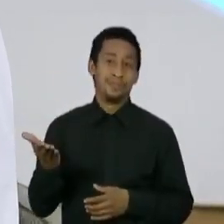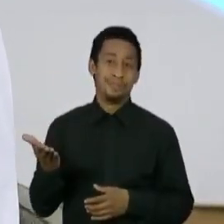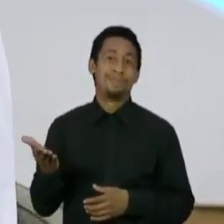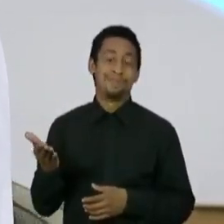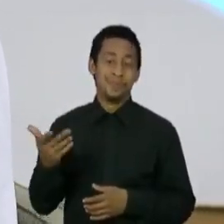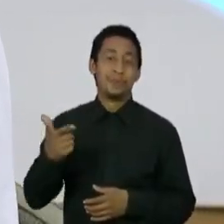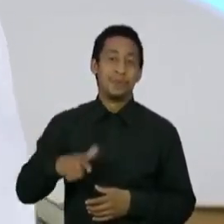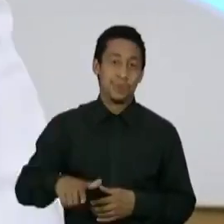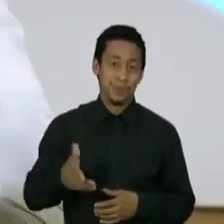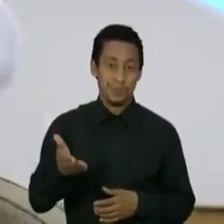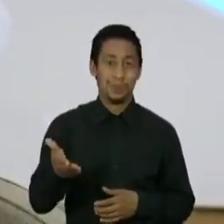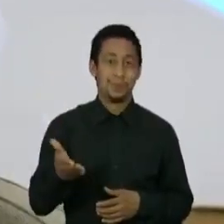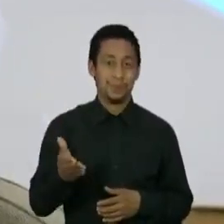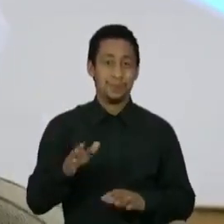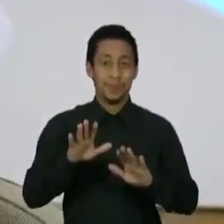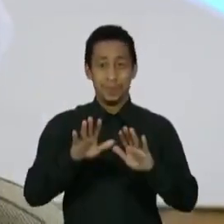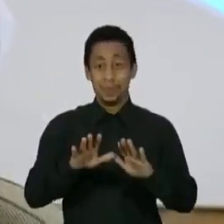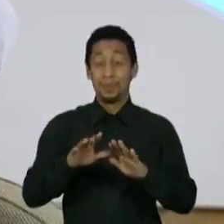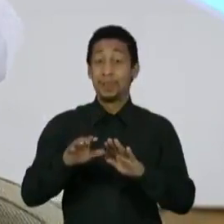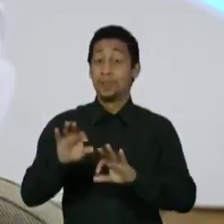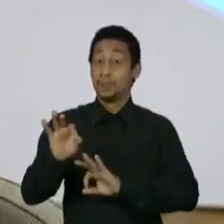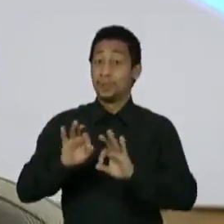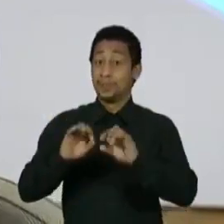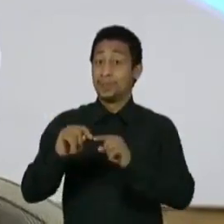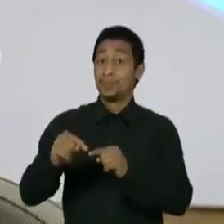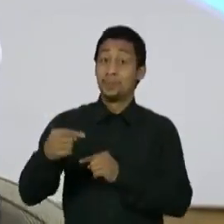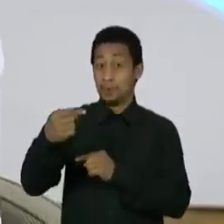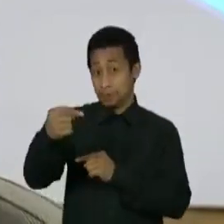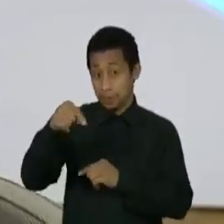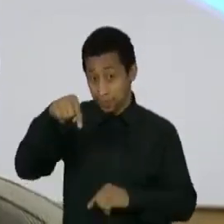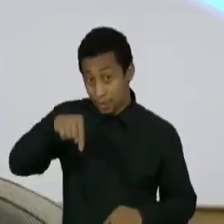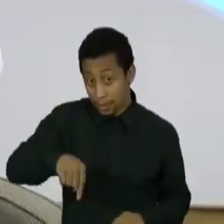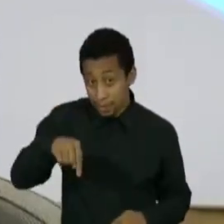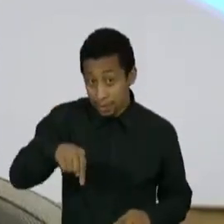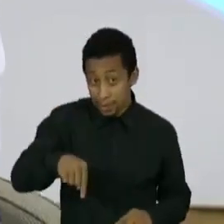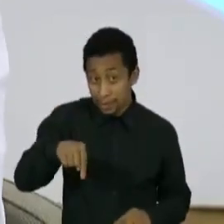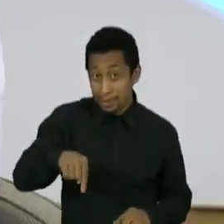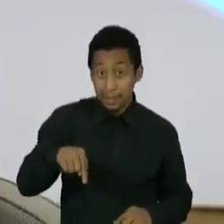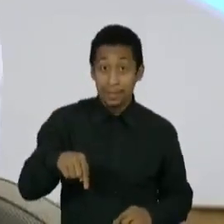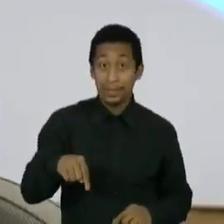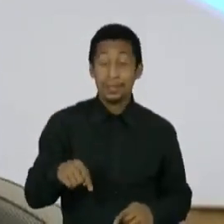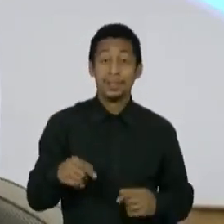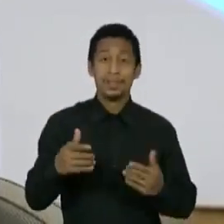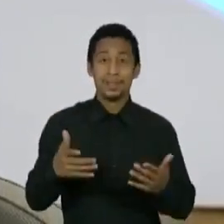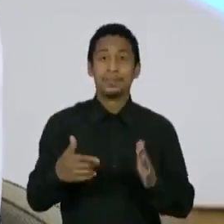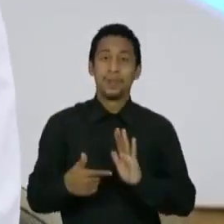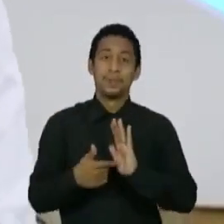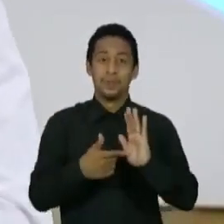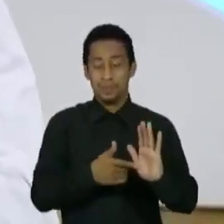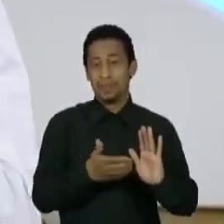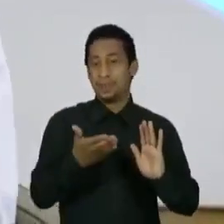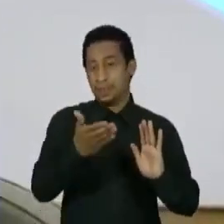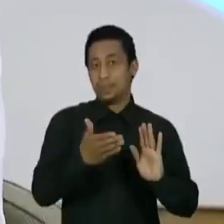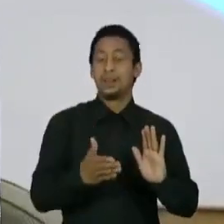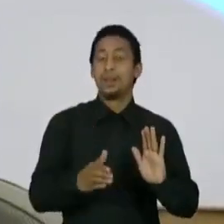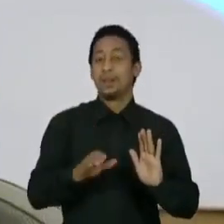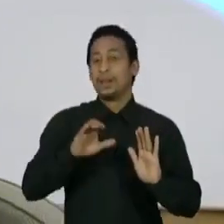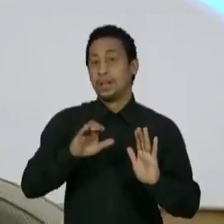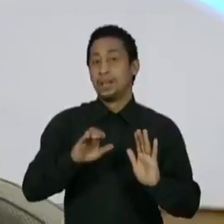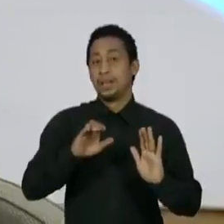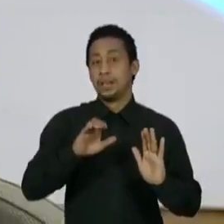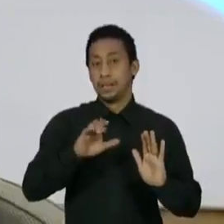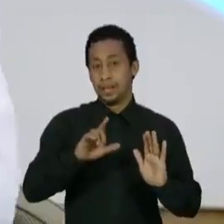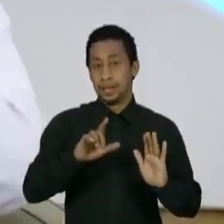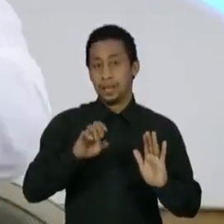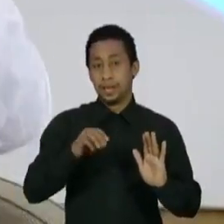esse luta outra palavra mas o meu próximo projeto aqui meu próximo projeto vai ser com Kleber Mendonça Filho e quando eu